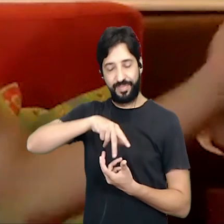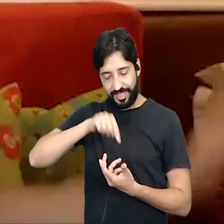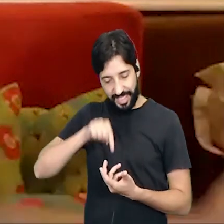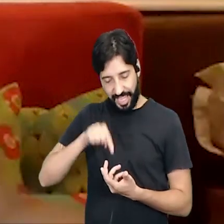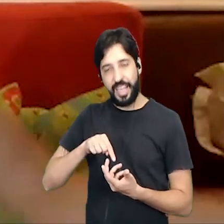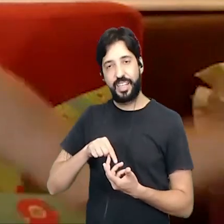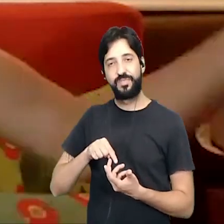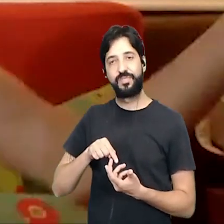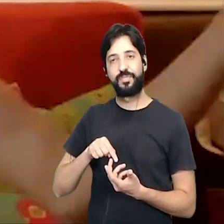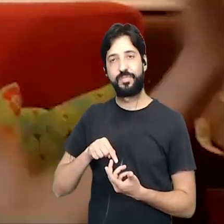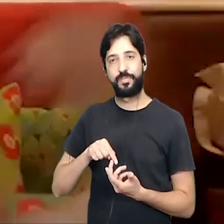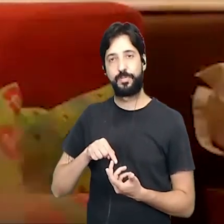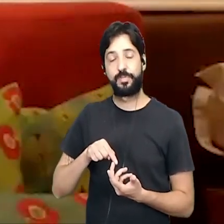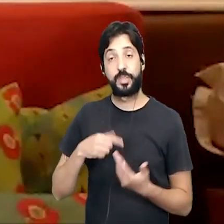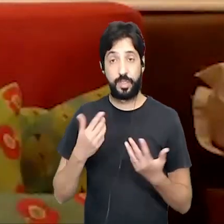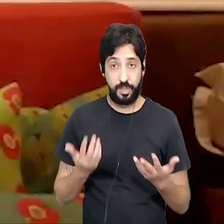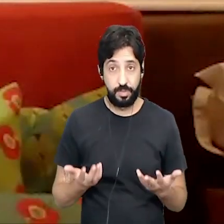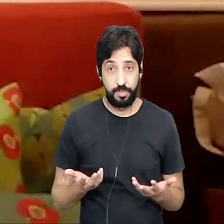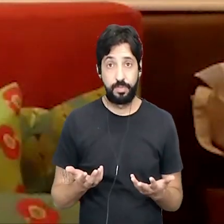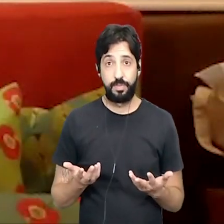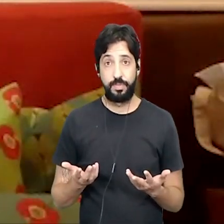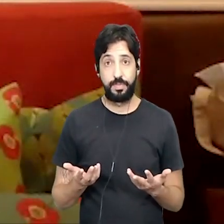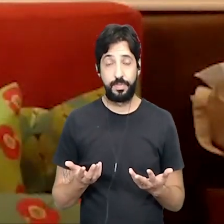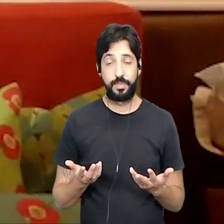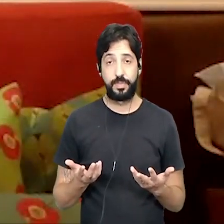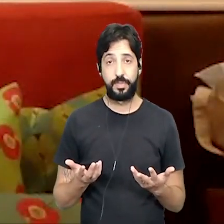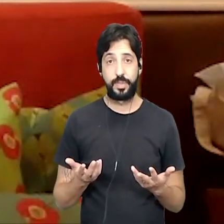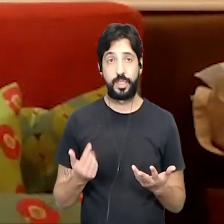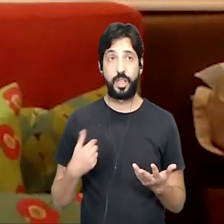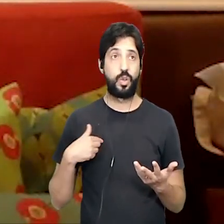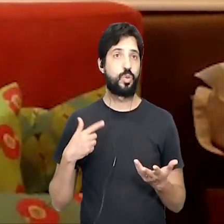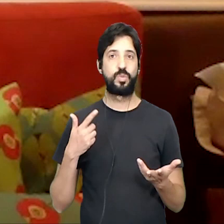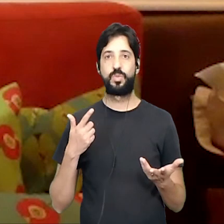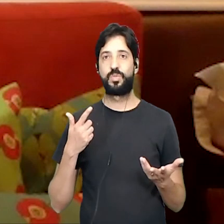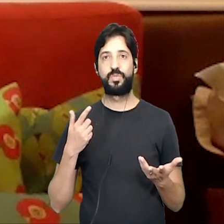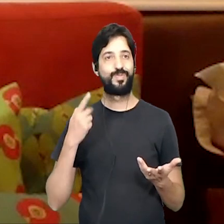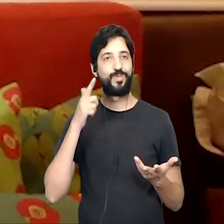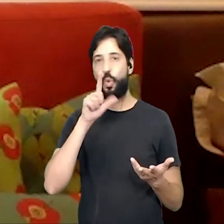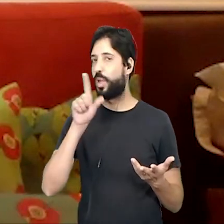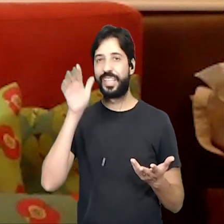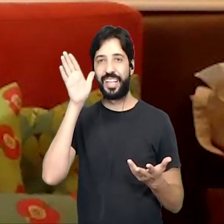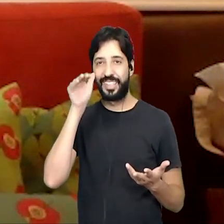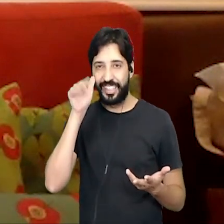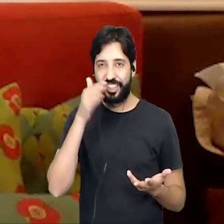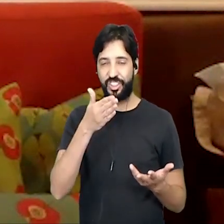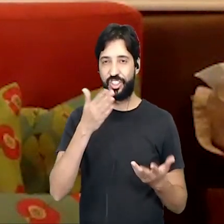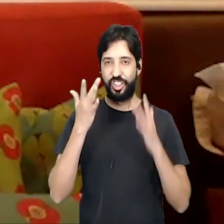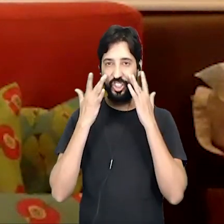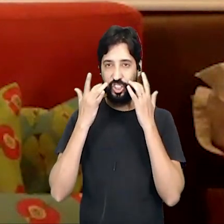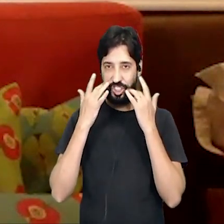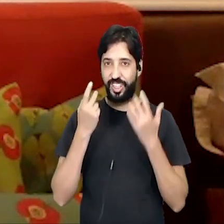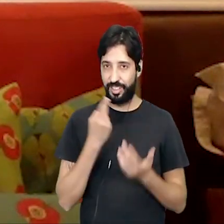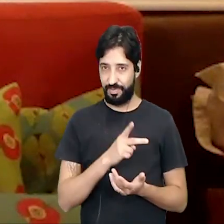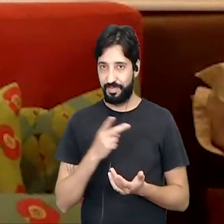nos traz, né, nos convoca, né? E aí eu não tive a chance de